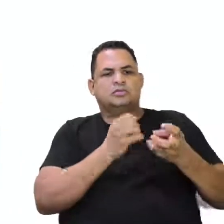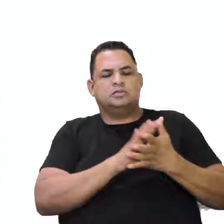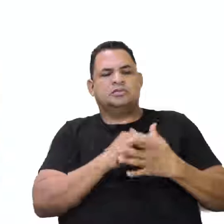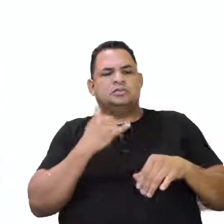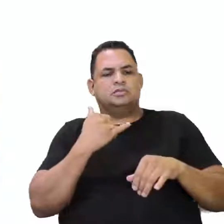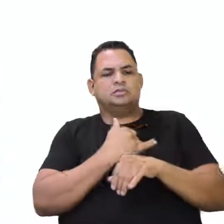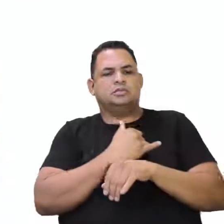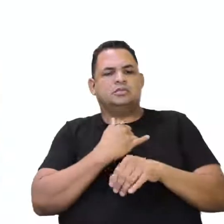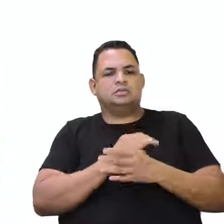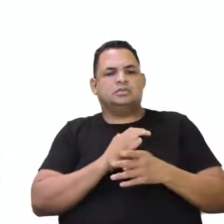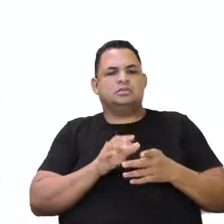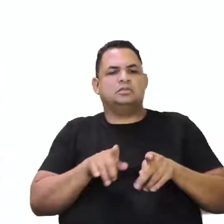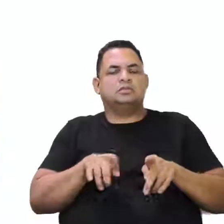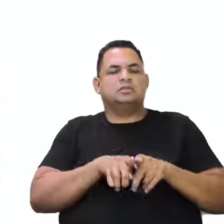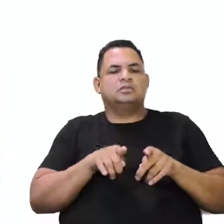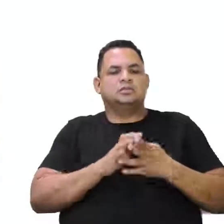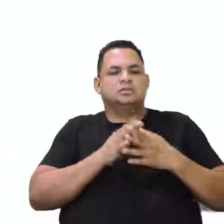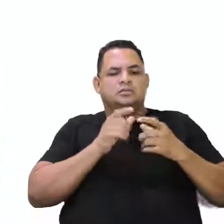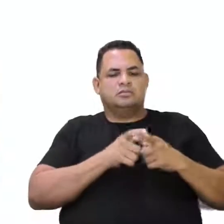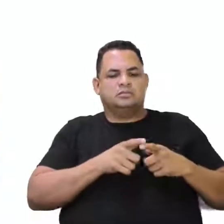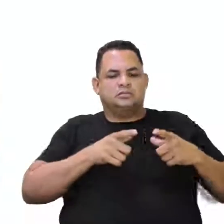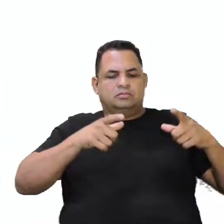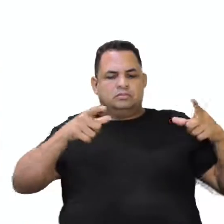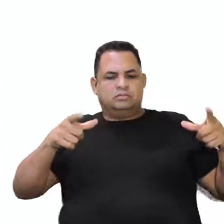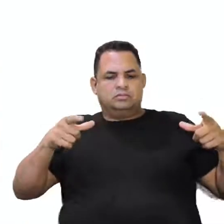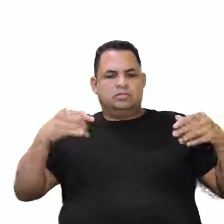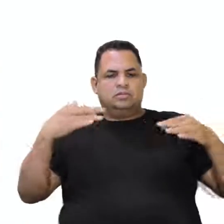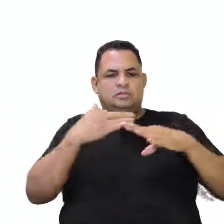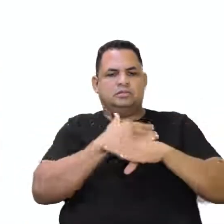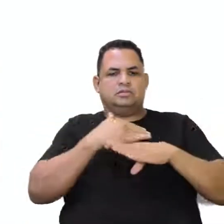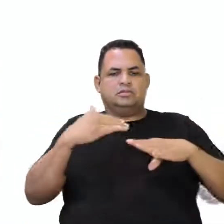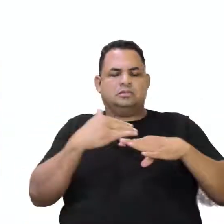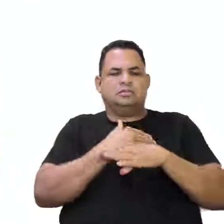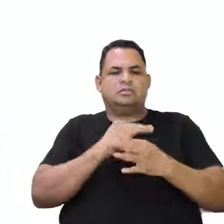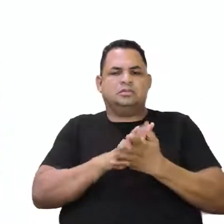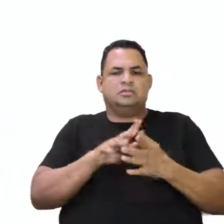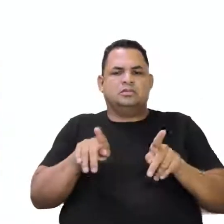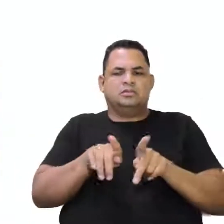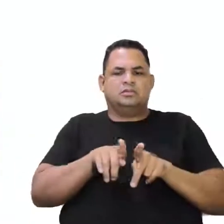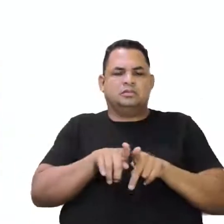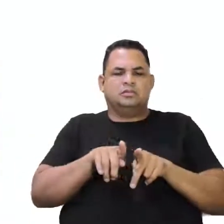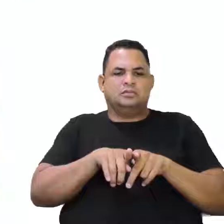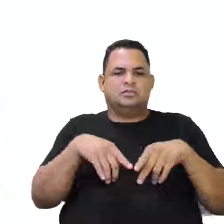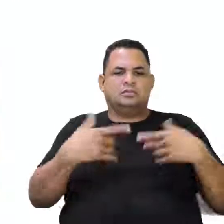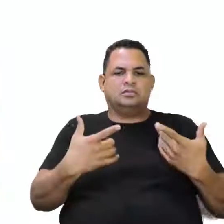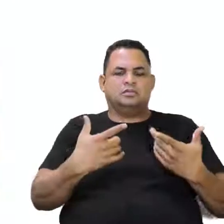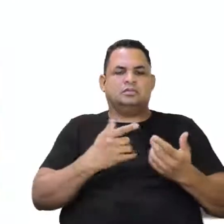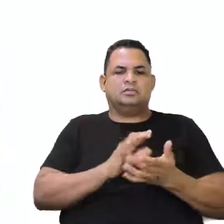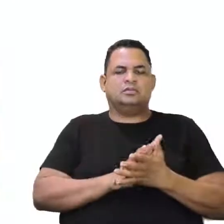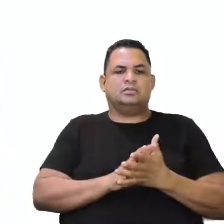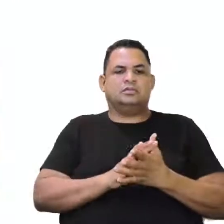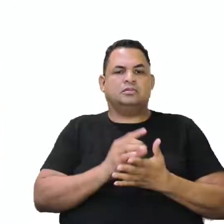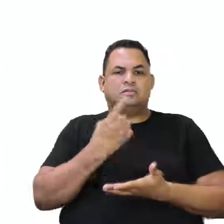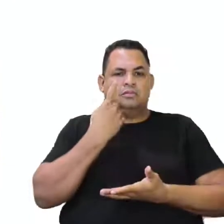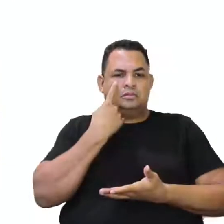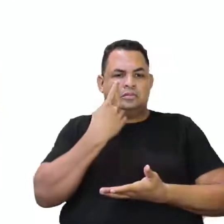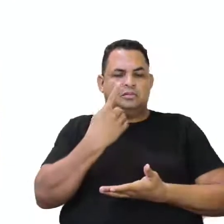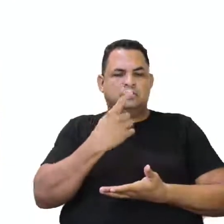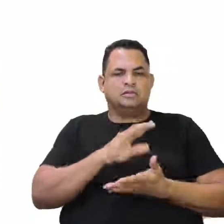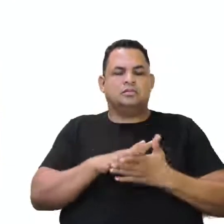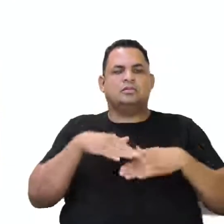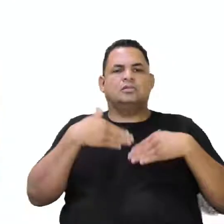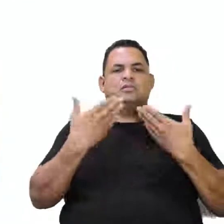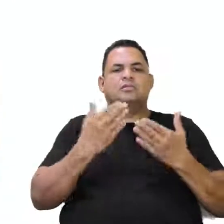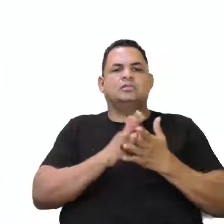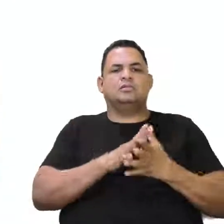mineração e também a expansão das cidades. São situações, galera, presta atenção, quando a